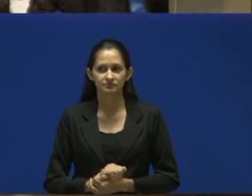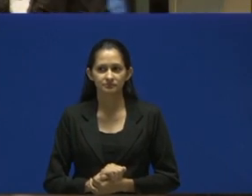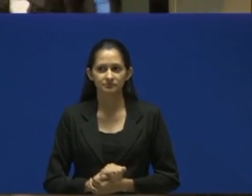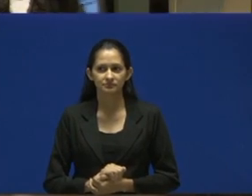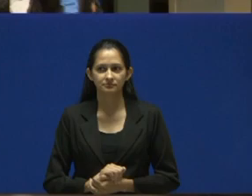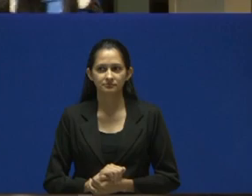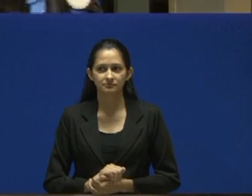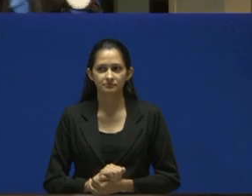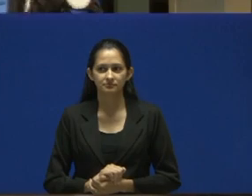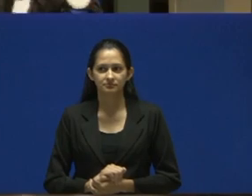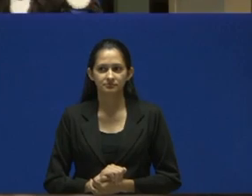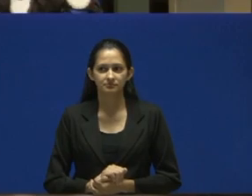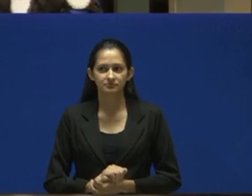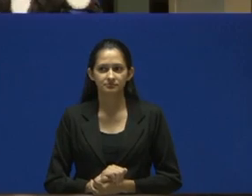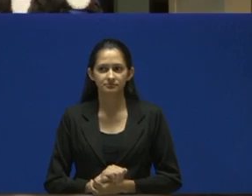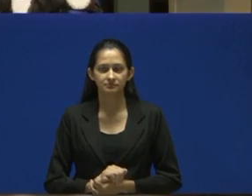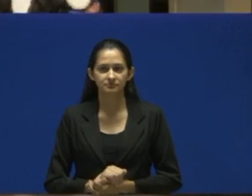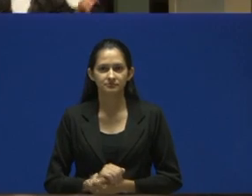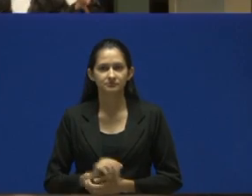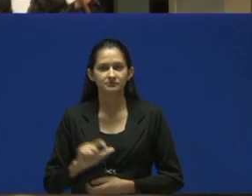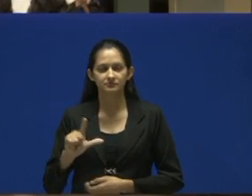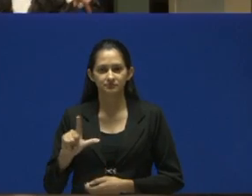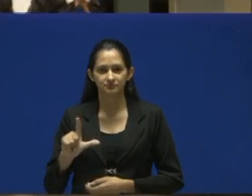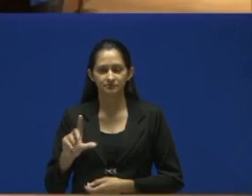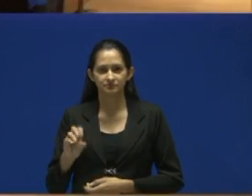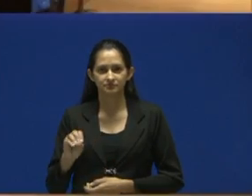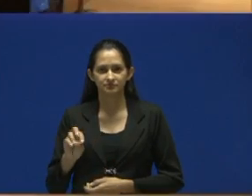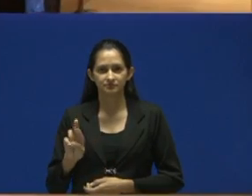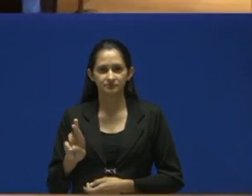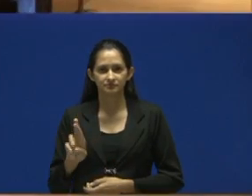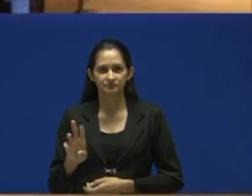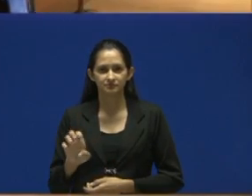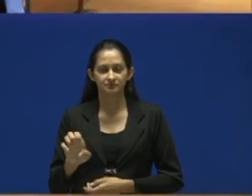lorena gonçalves ilse du